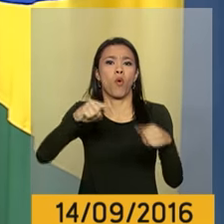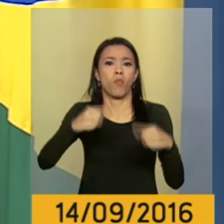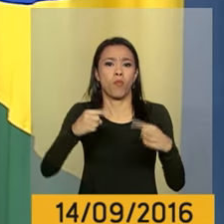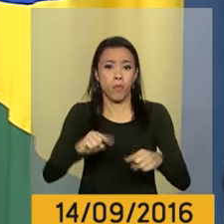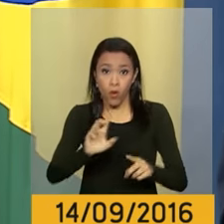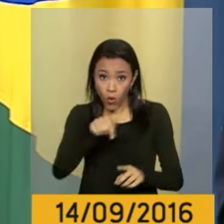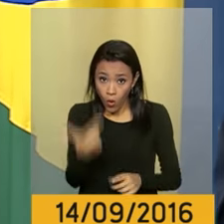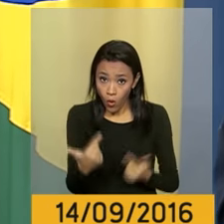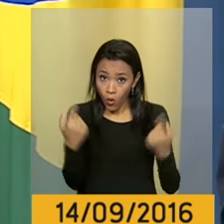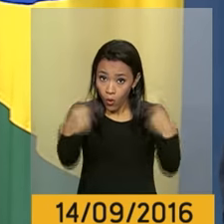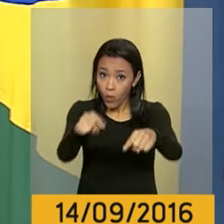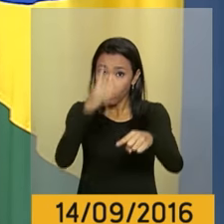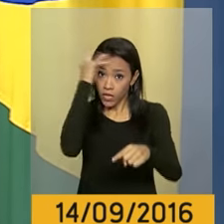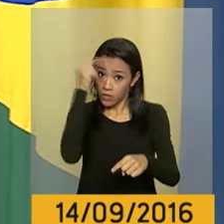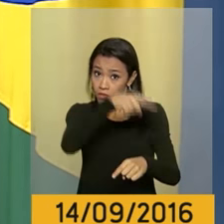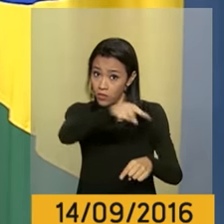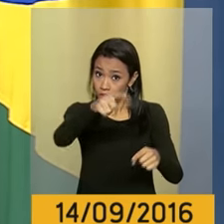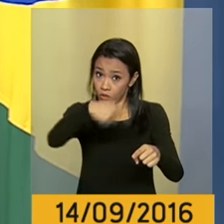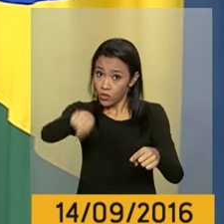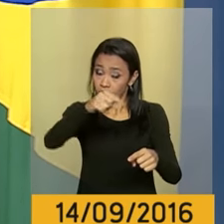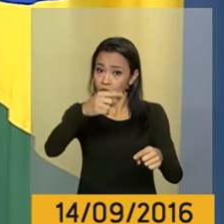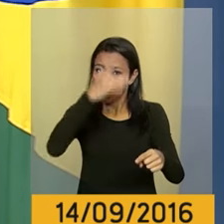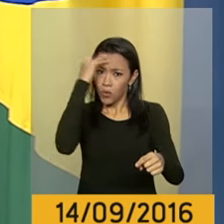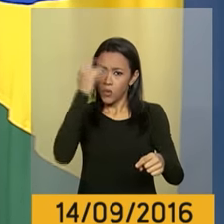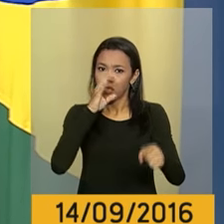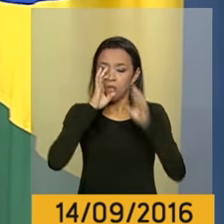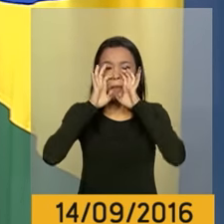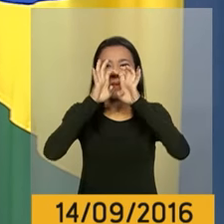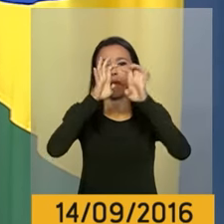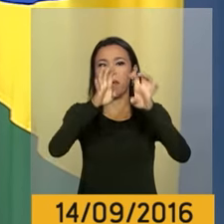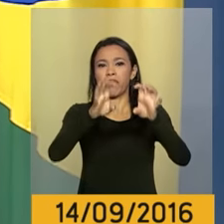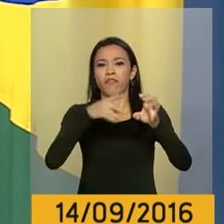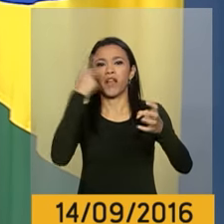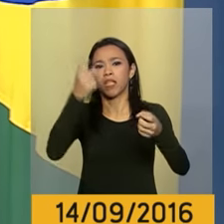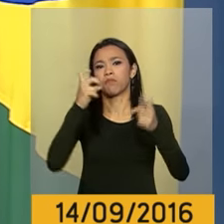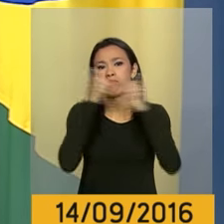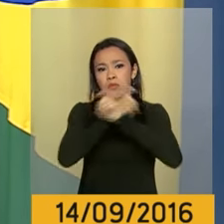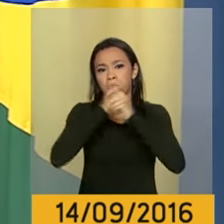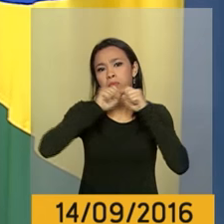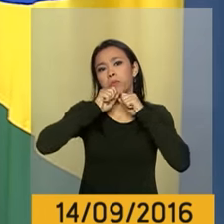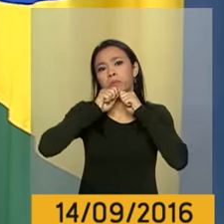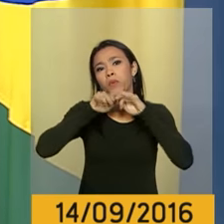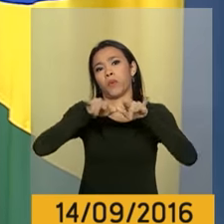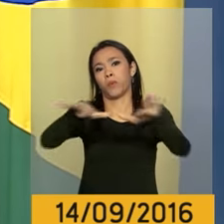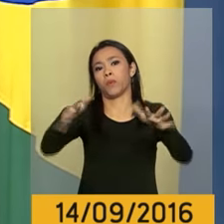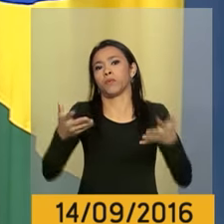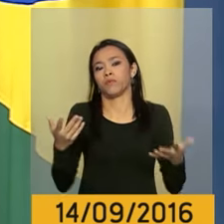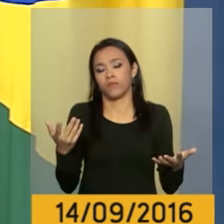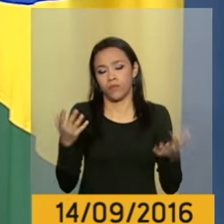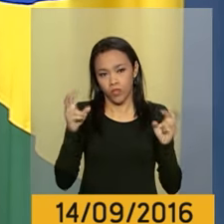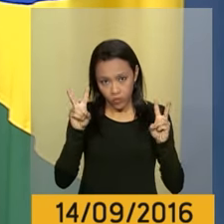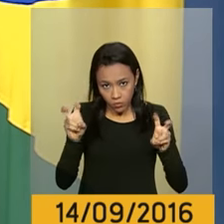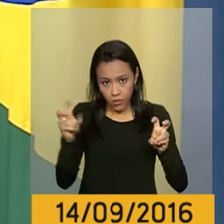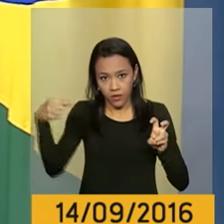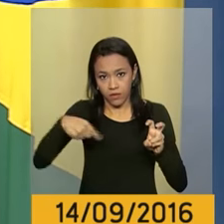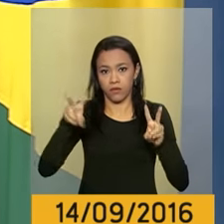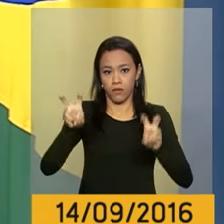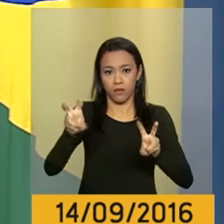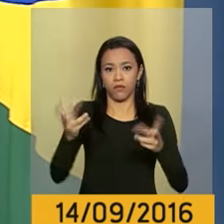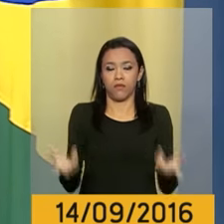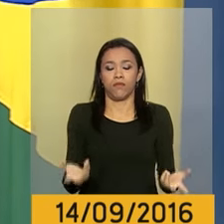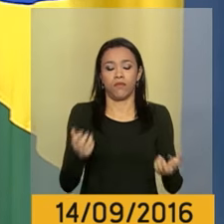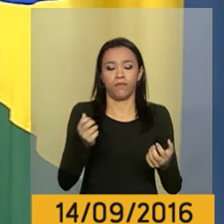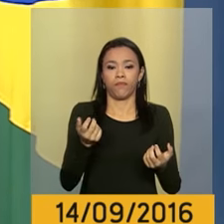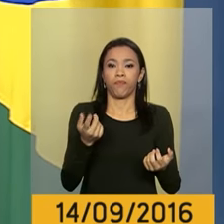possam eventualmente vilipendiar os fatos, reduzi-los, apequená-los. Simples e unicamente